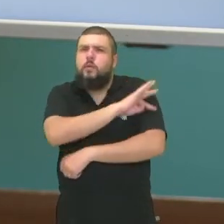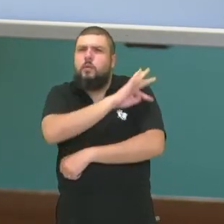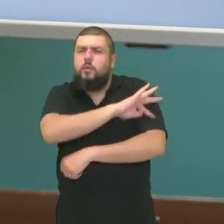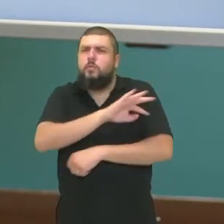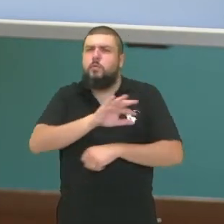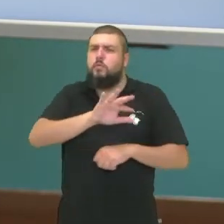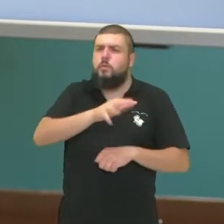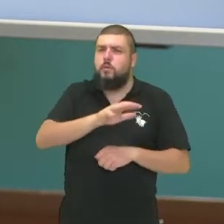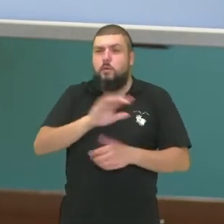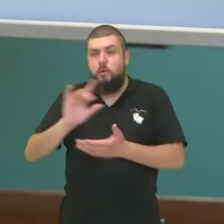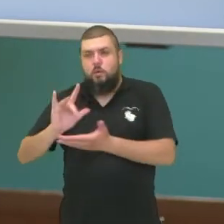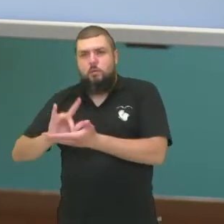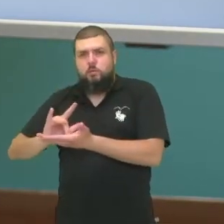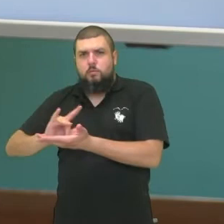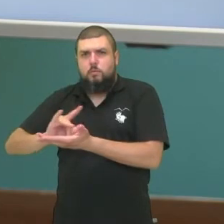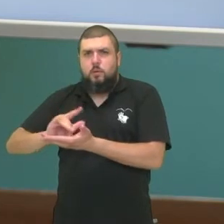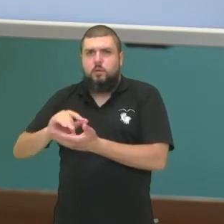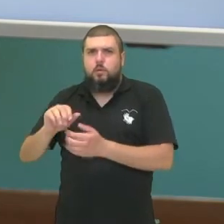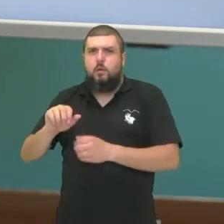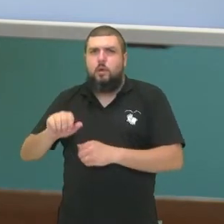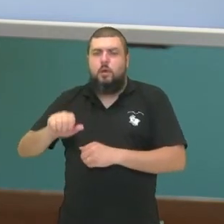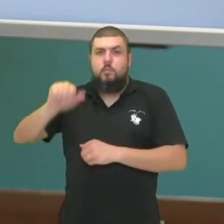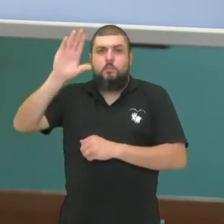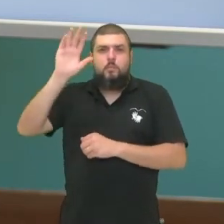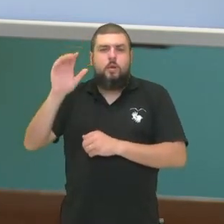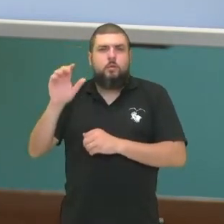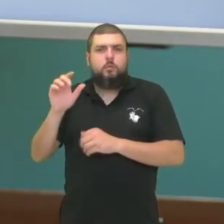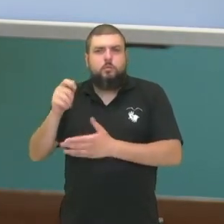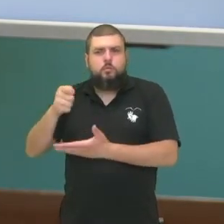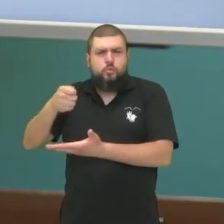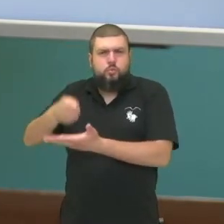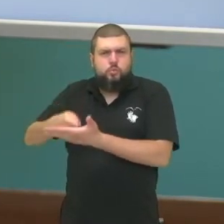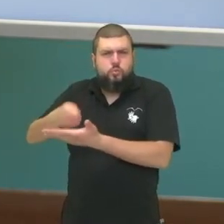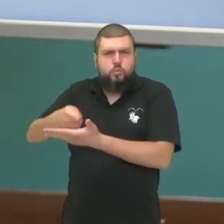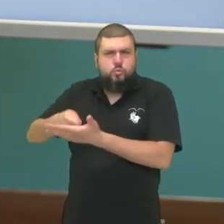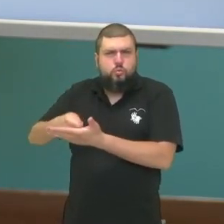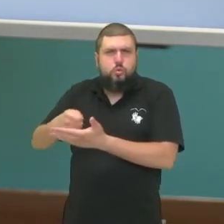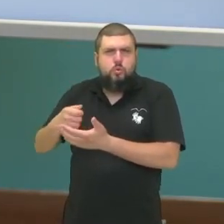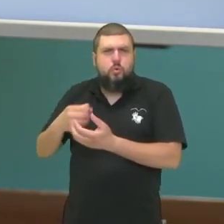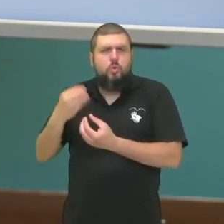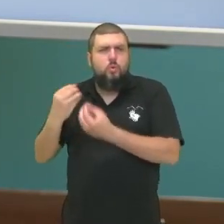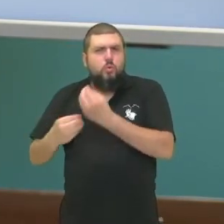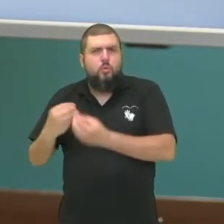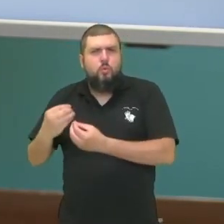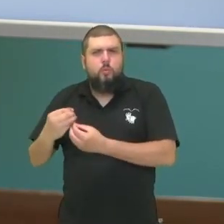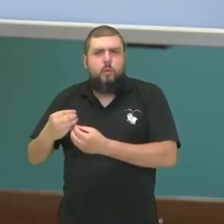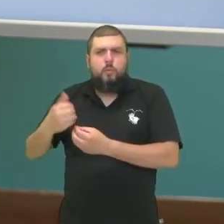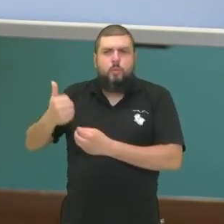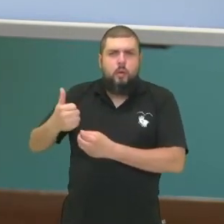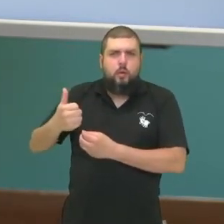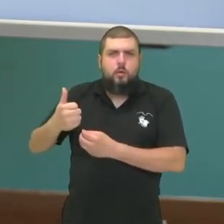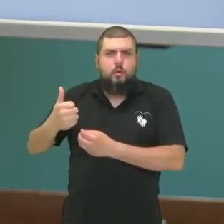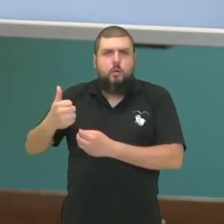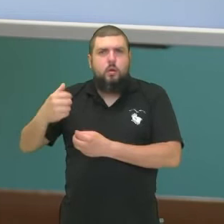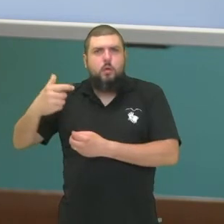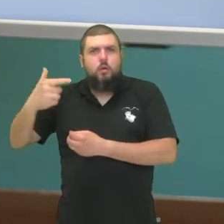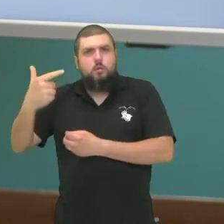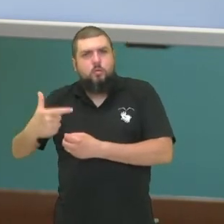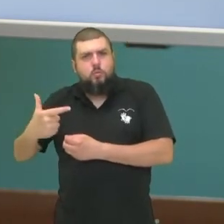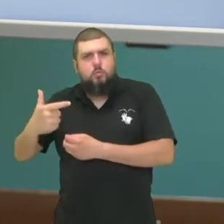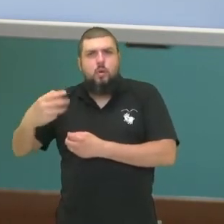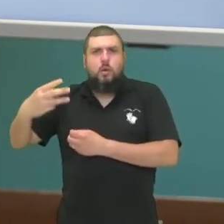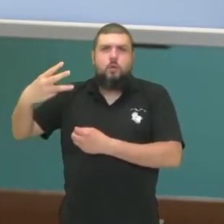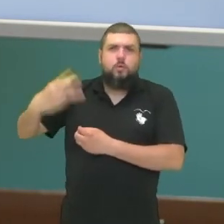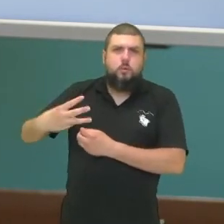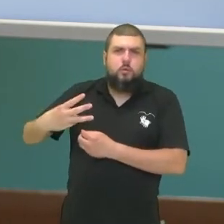suas posições, né, muito rígidas, a primeira, segunda, terceira, que as bailarinas começam